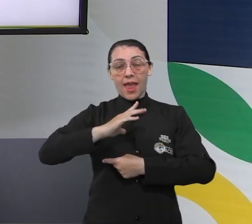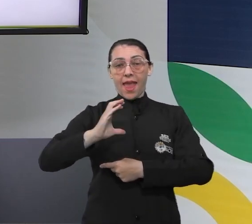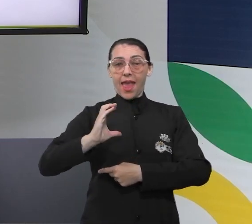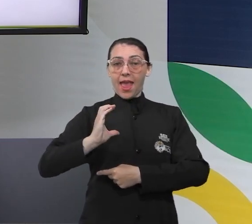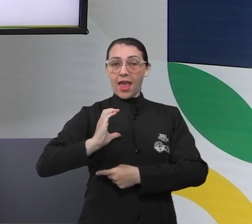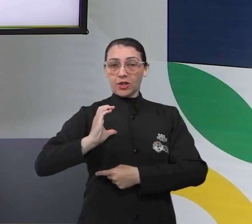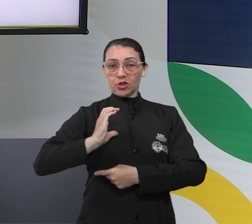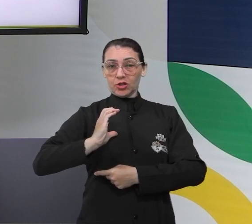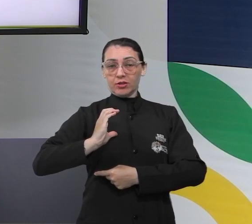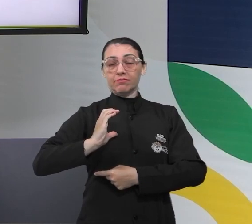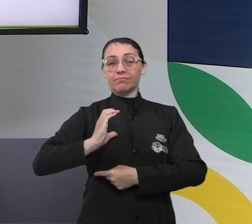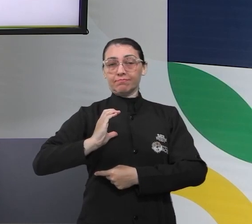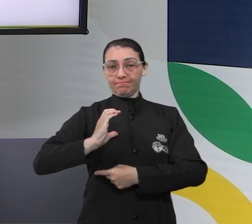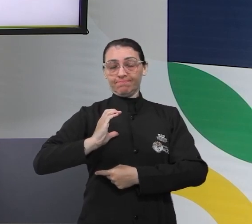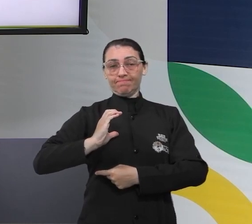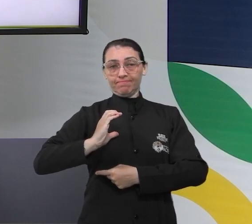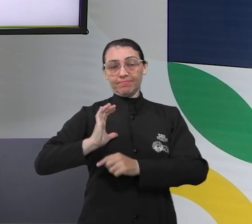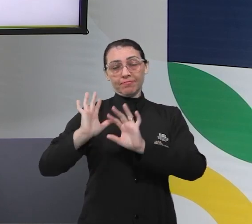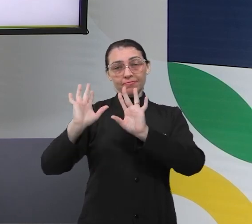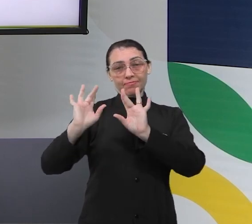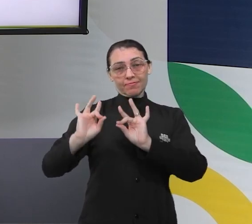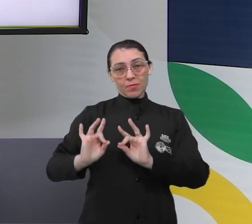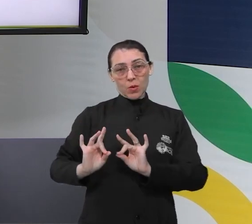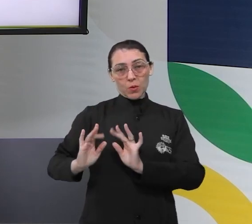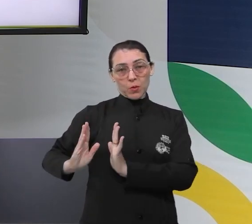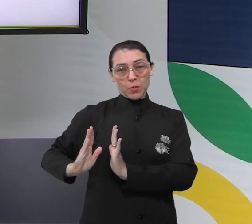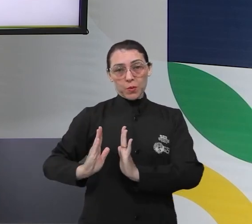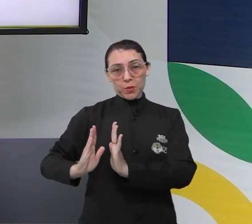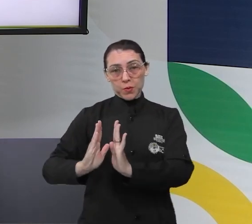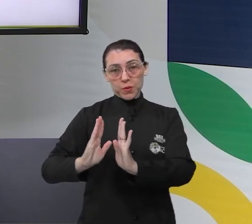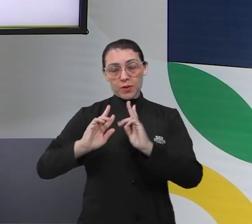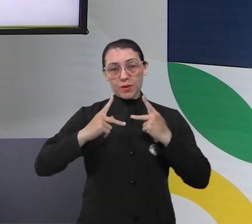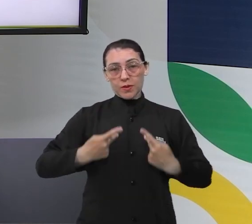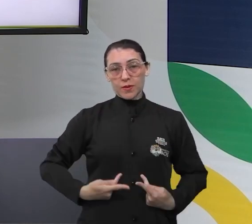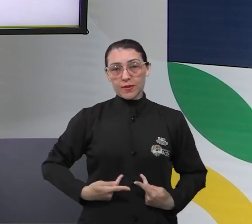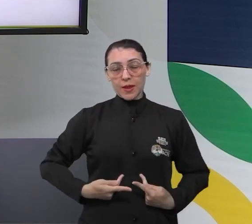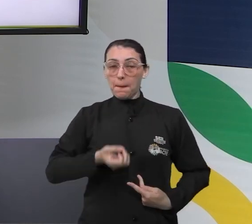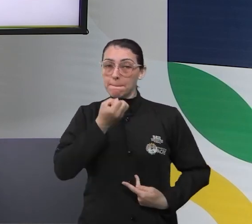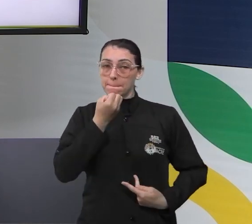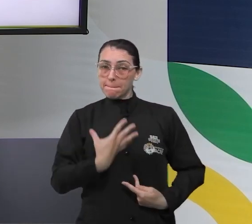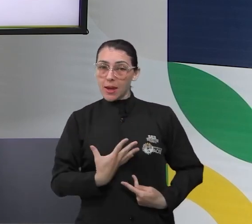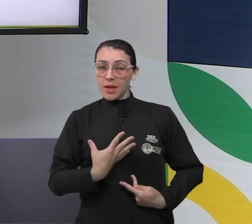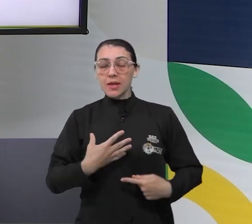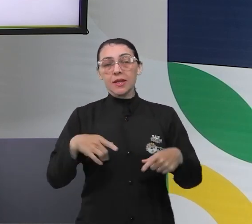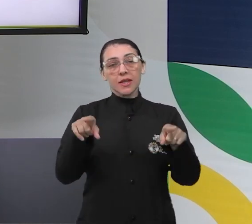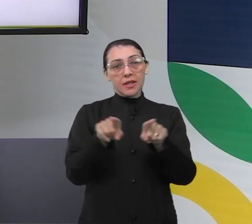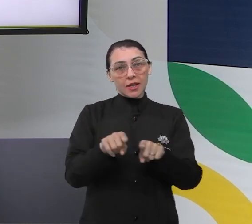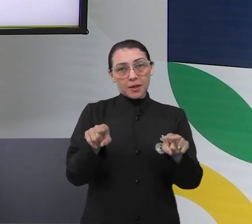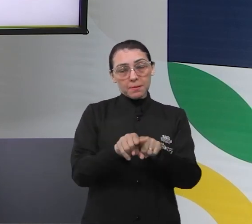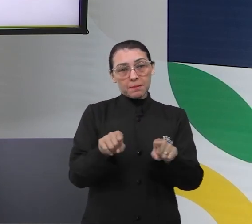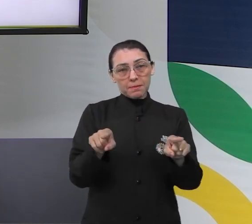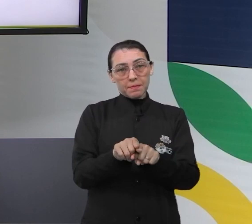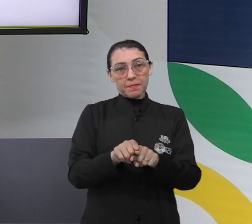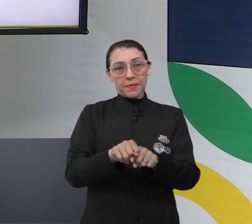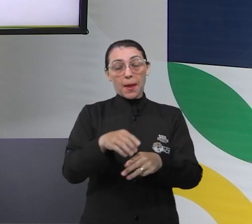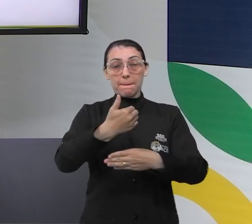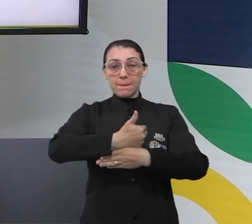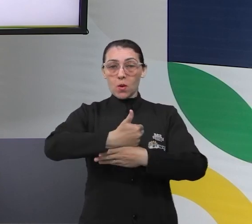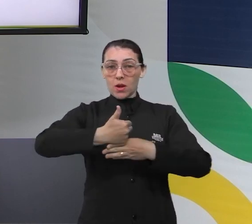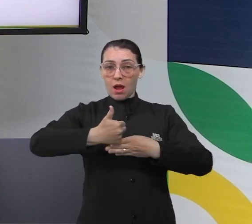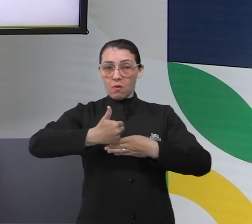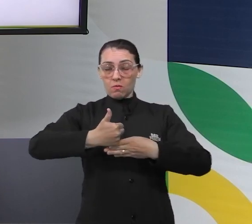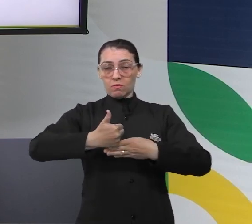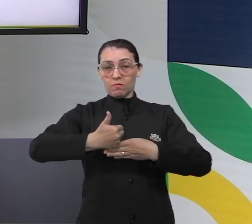ética, que vai tratar de conduzir o ser humano no caminho do bem e vai tratar também da moral.